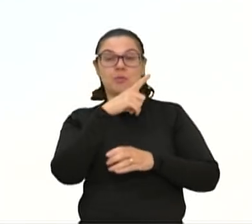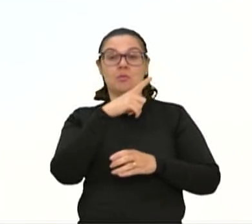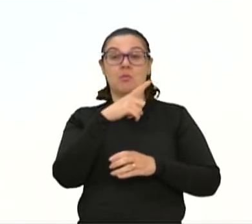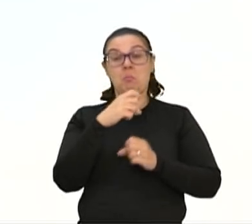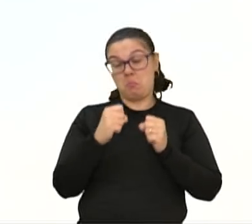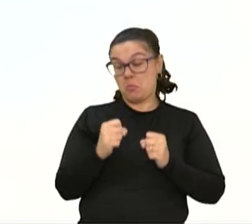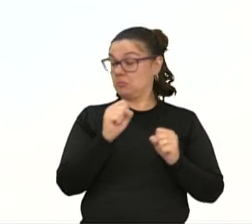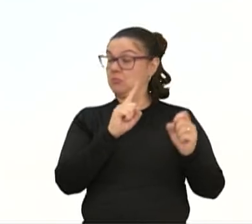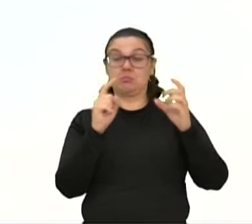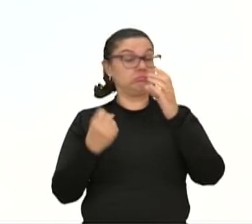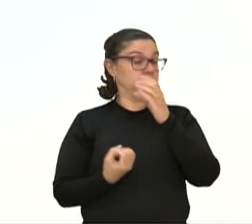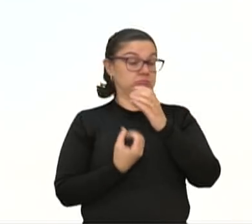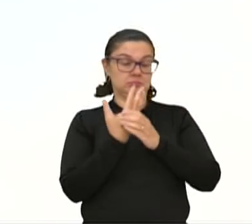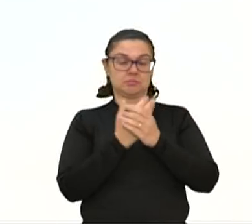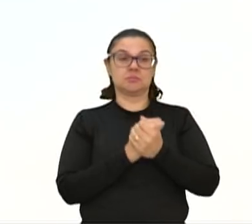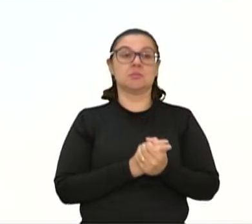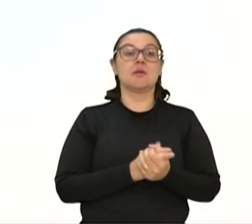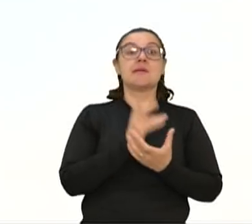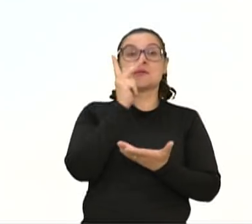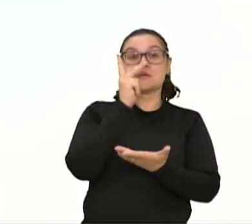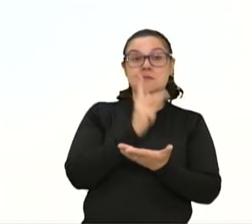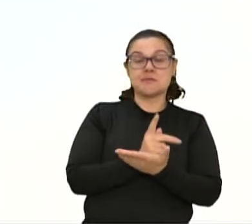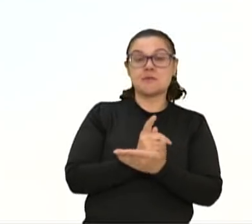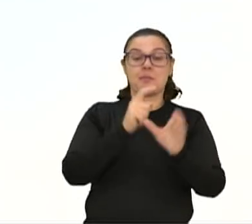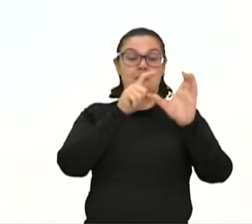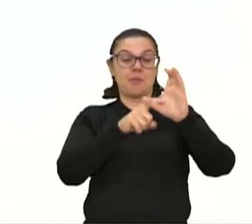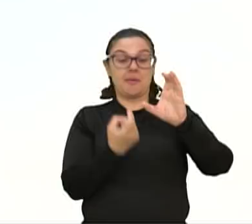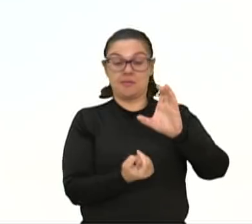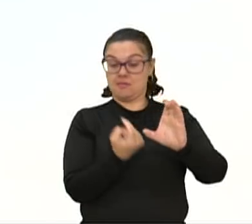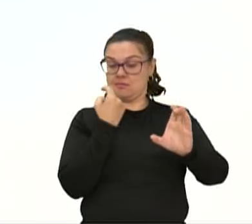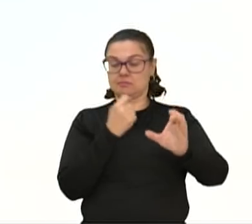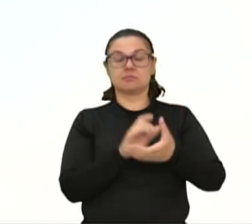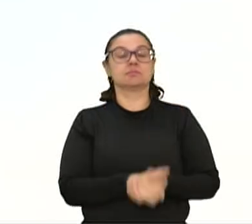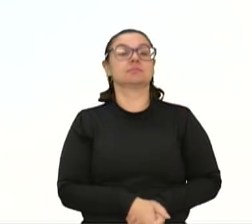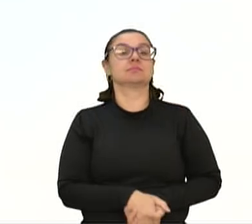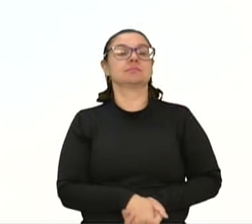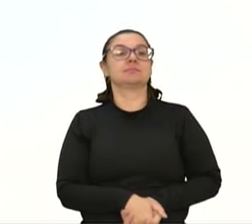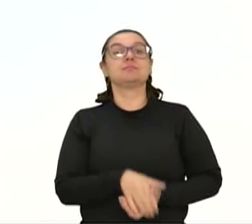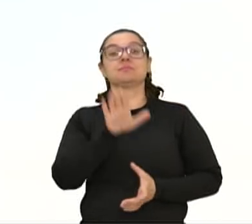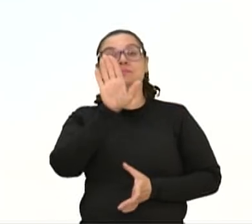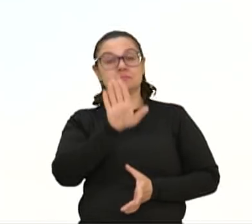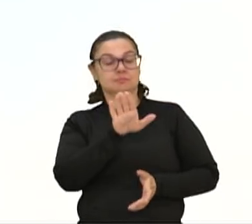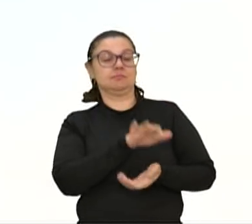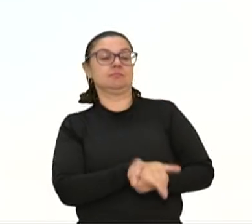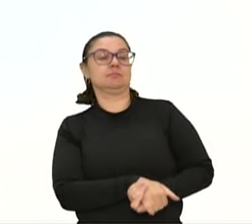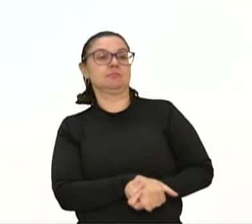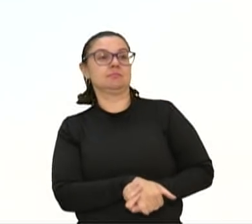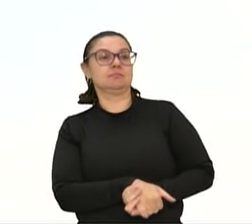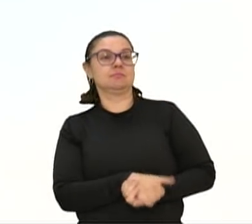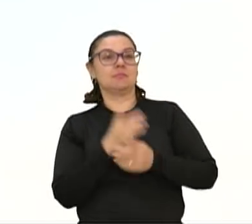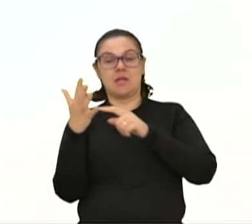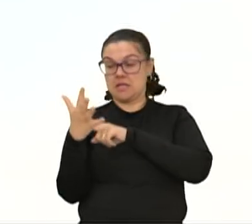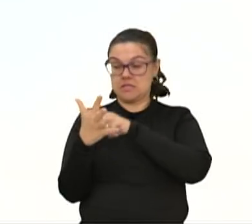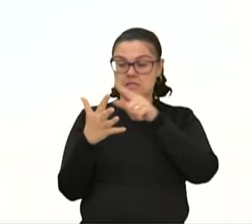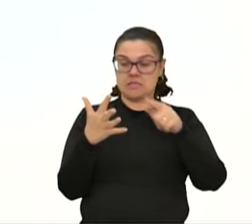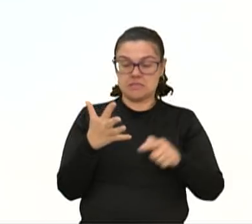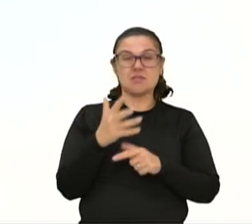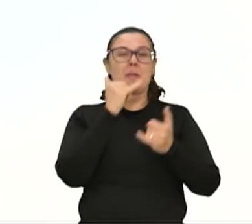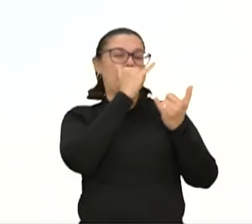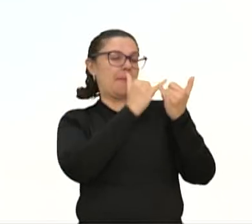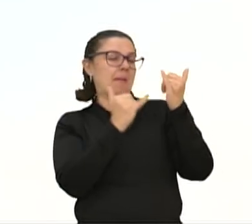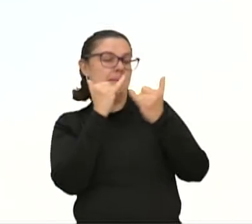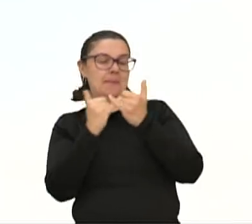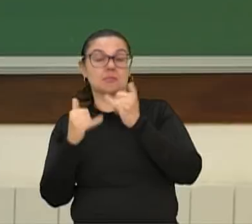não existir. Sempre depende de um ser anterior. Então veja bem, essas 5 provas é tudo muito